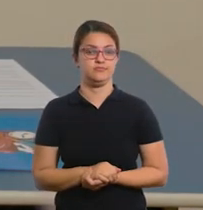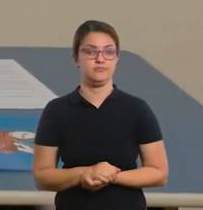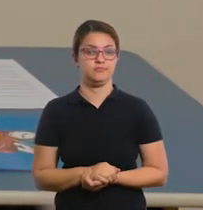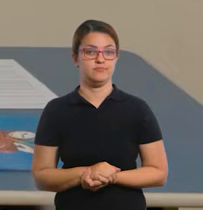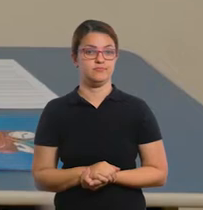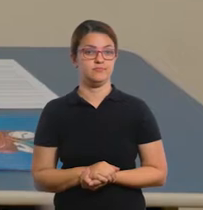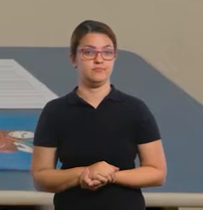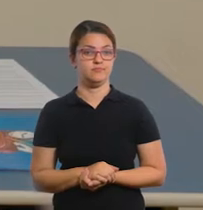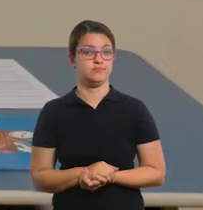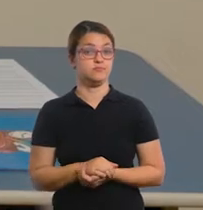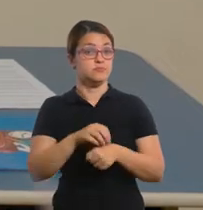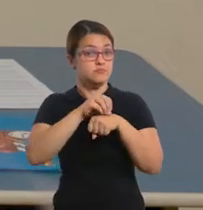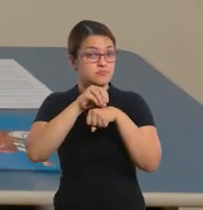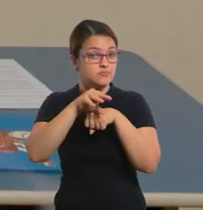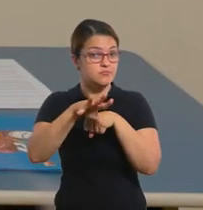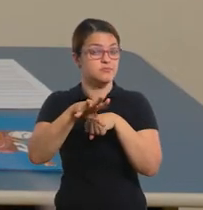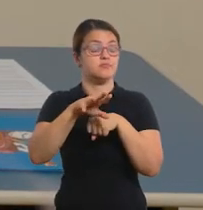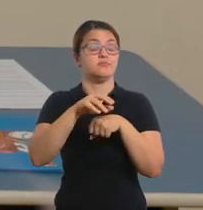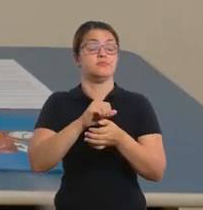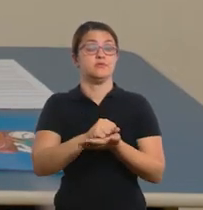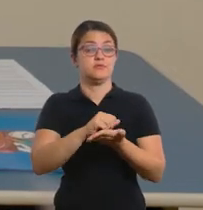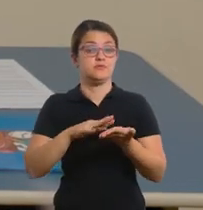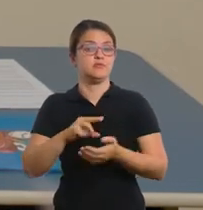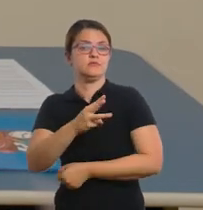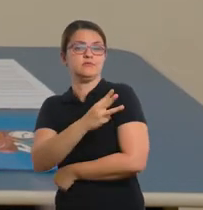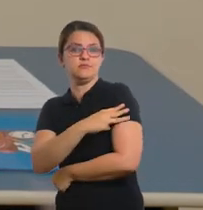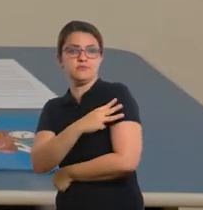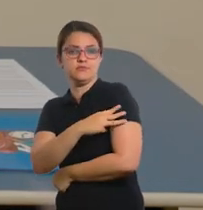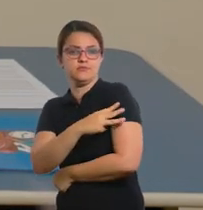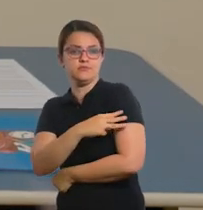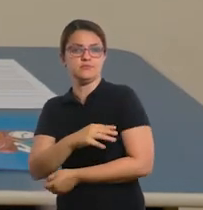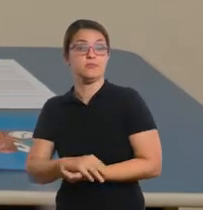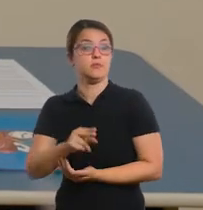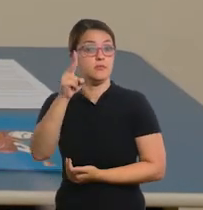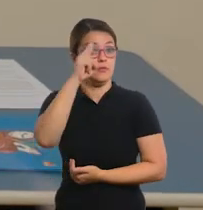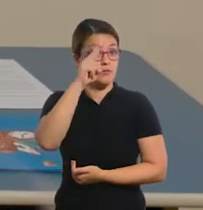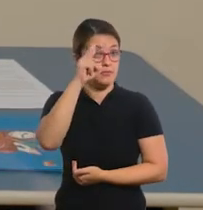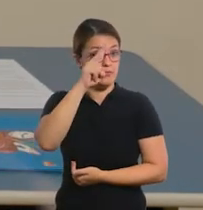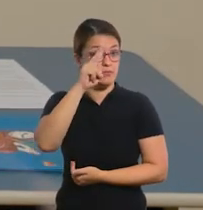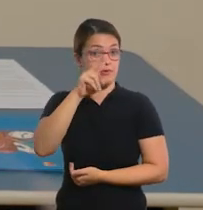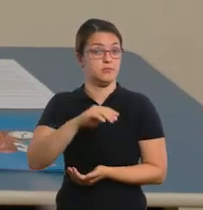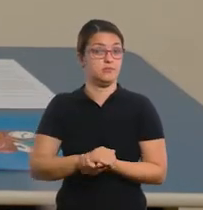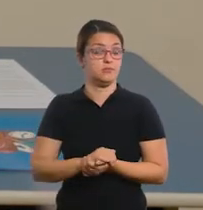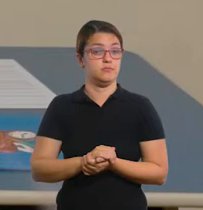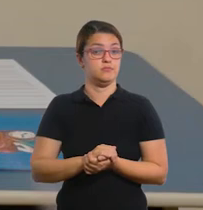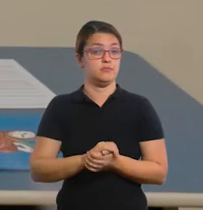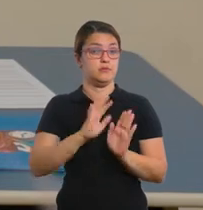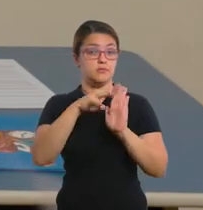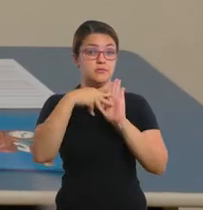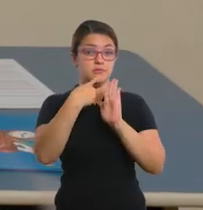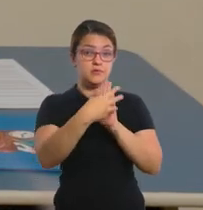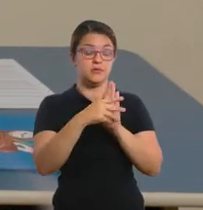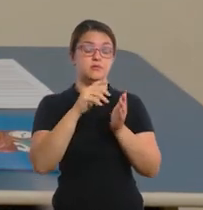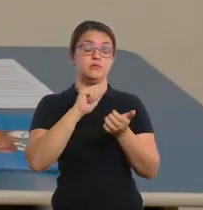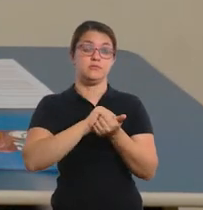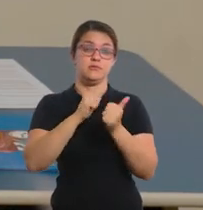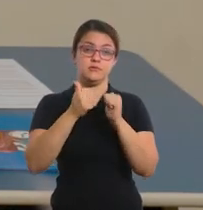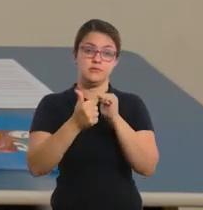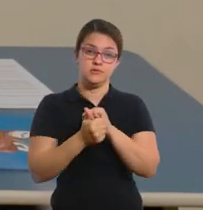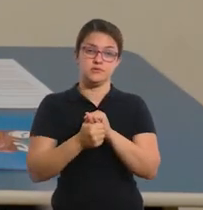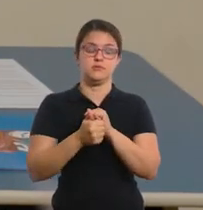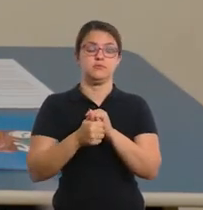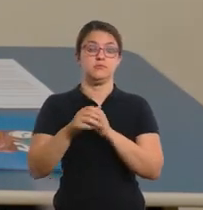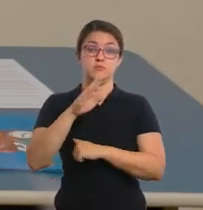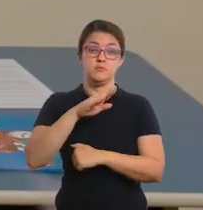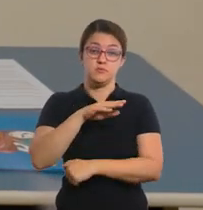Vou falar com vocês sobre as sugestões e atividades para os alunos do terceiro ano. Lembrando que o nosso quadro de rotina contém adaptações para as crianças